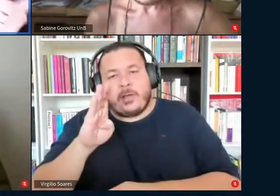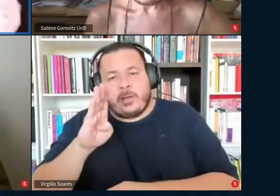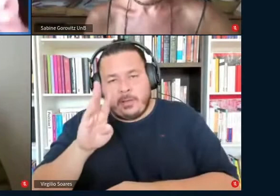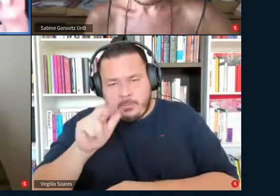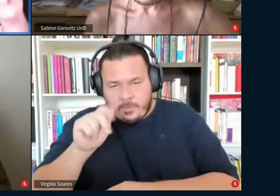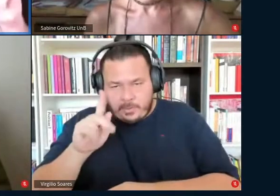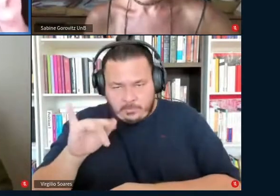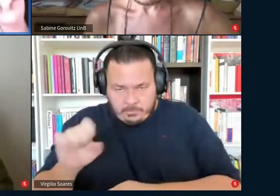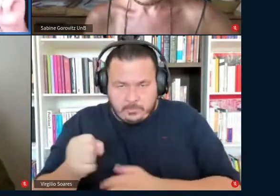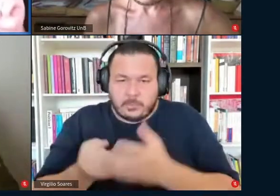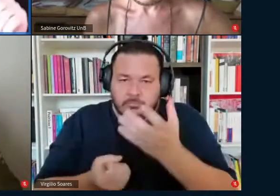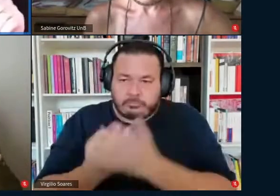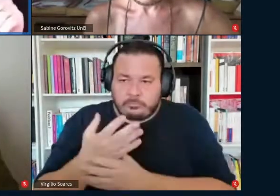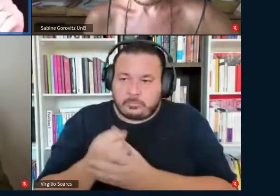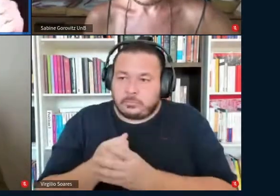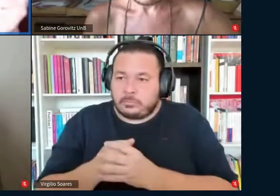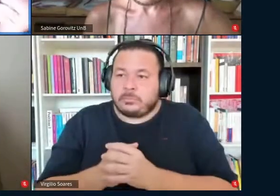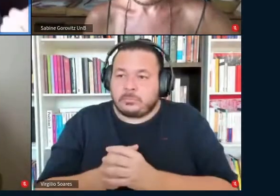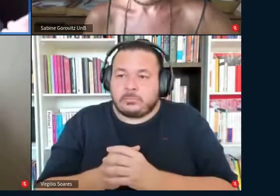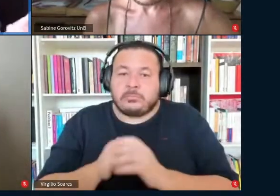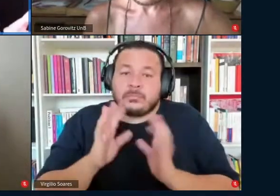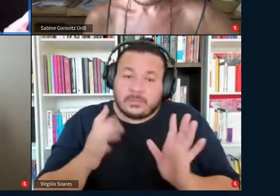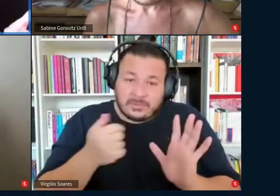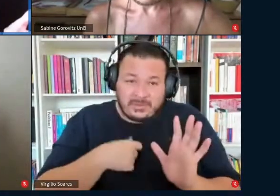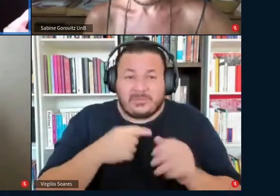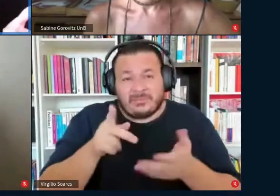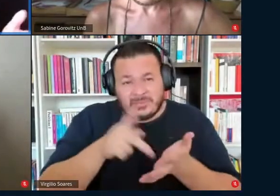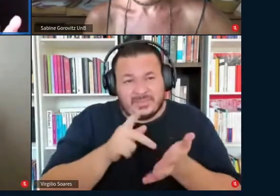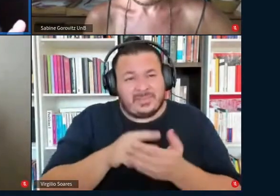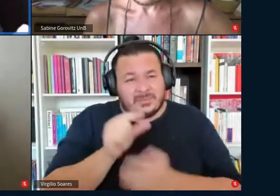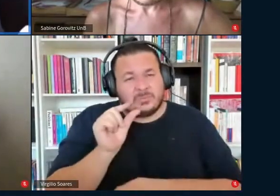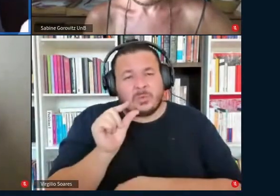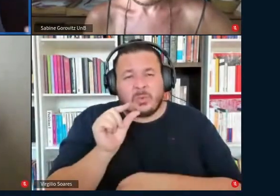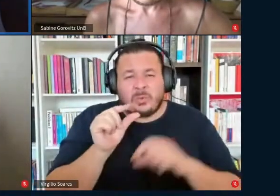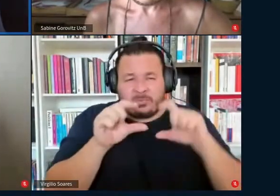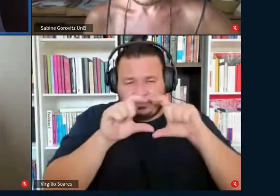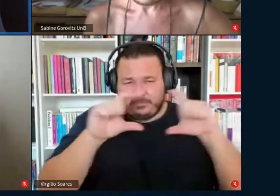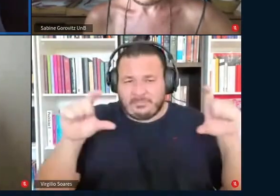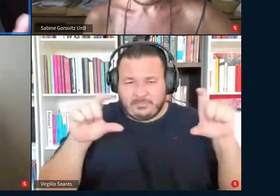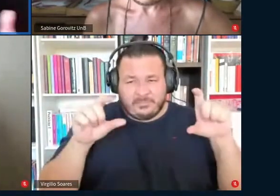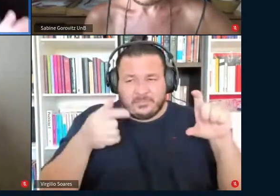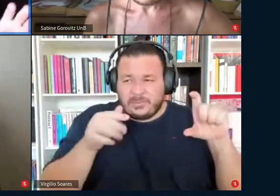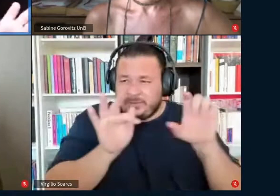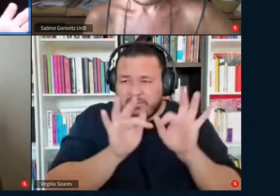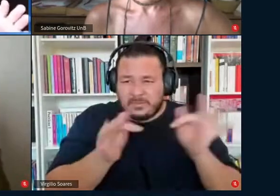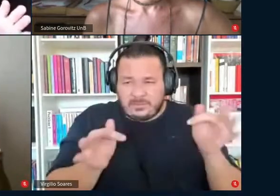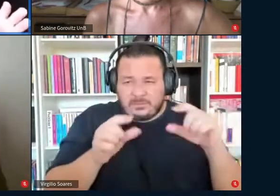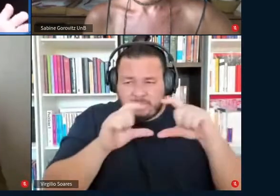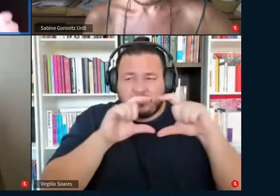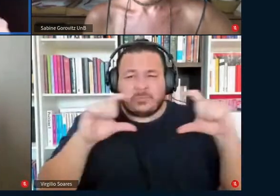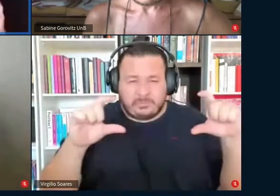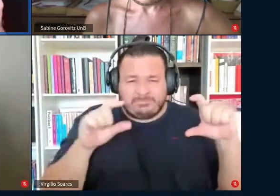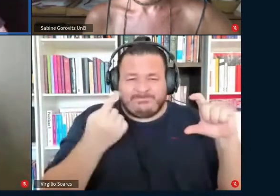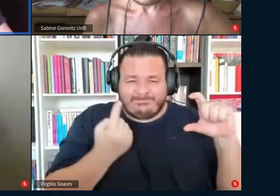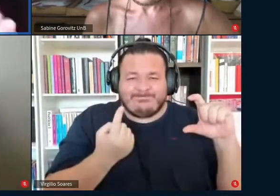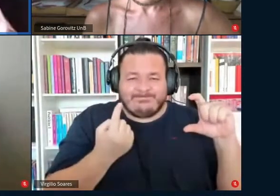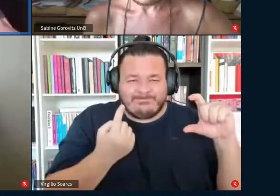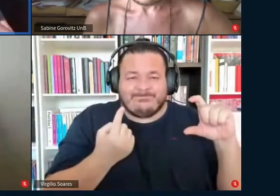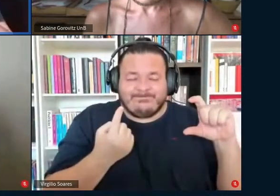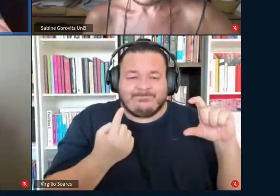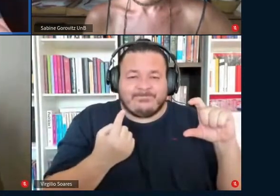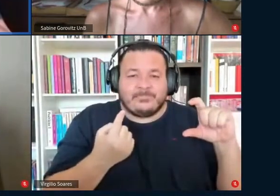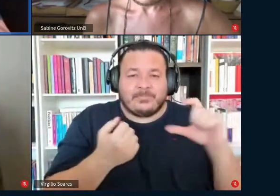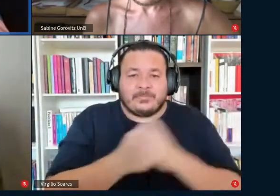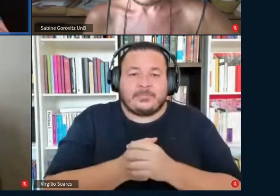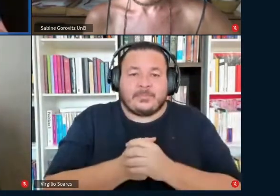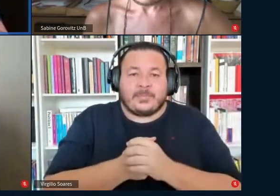Eu realmente fiz uma coisa muito pequena, fiz um parágrafo apenas, acho que foi menos do que um parágrafo. Um parágrafo,